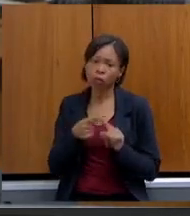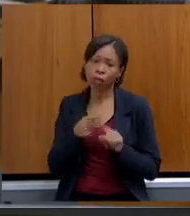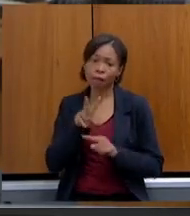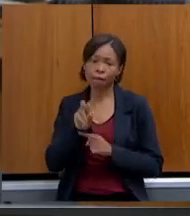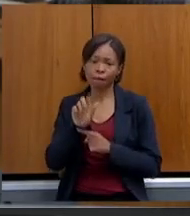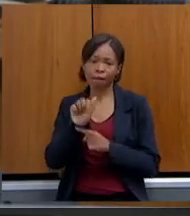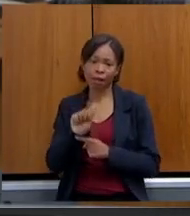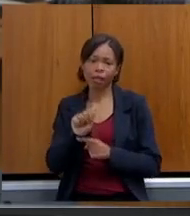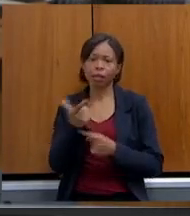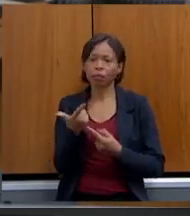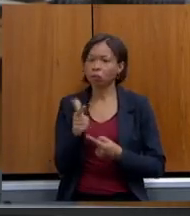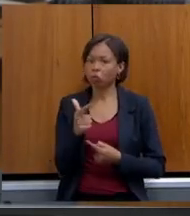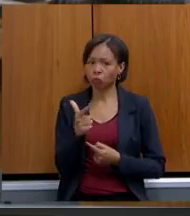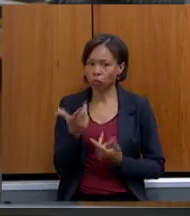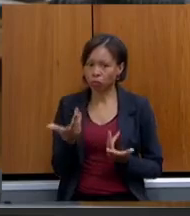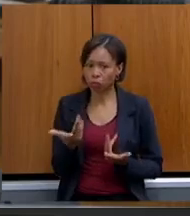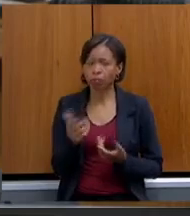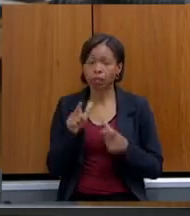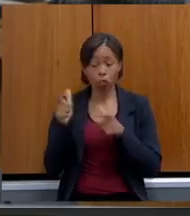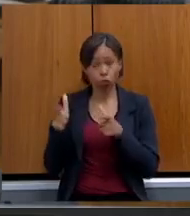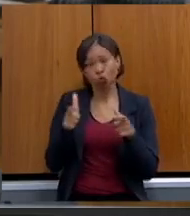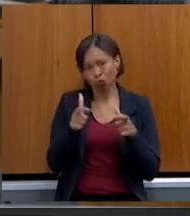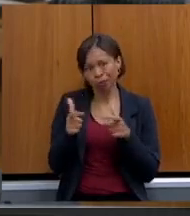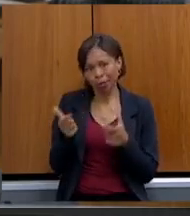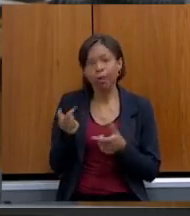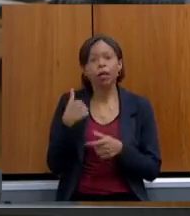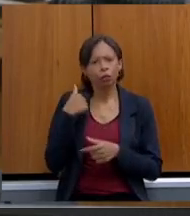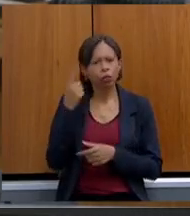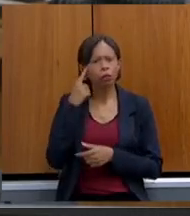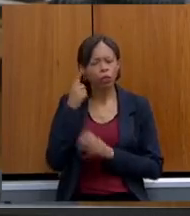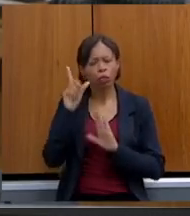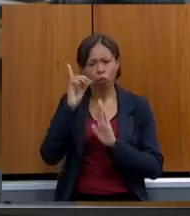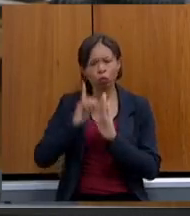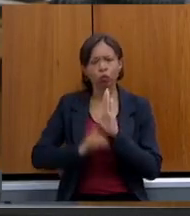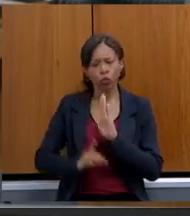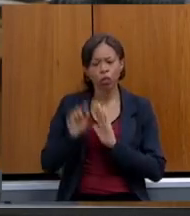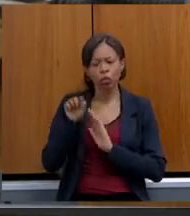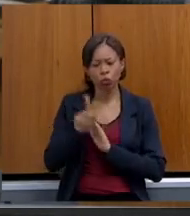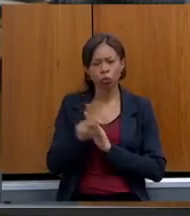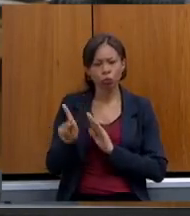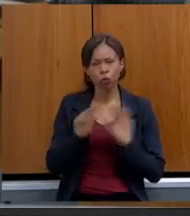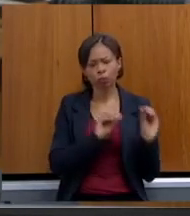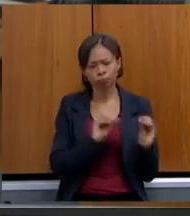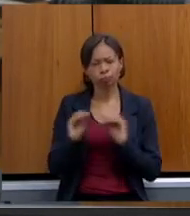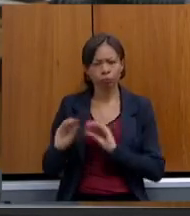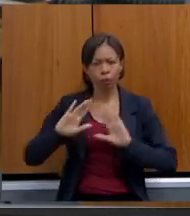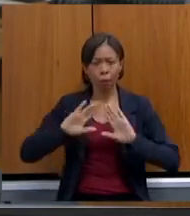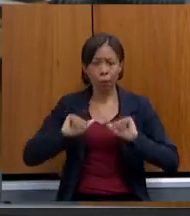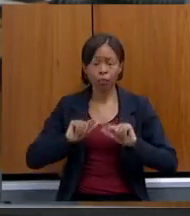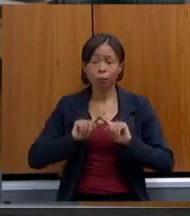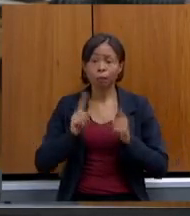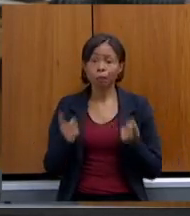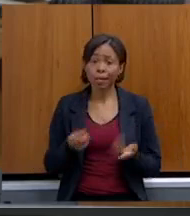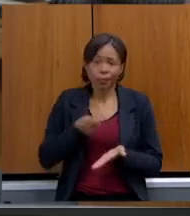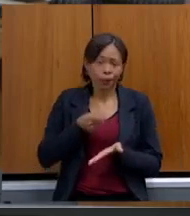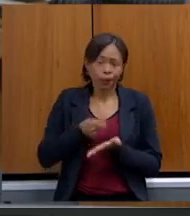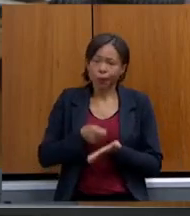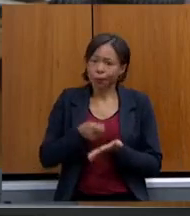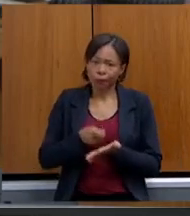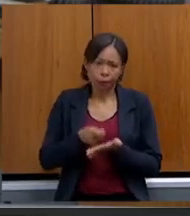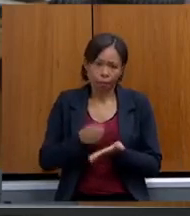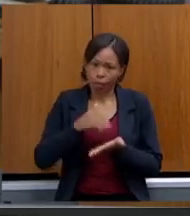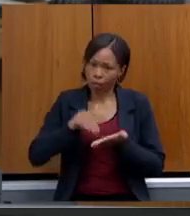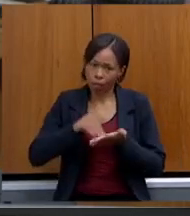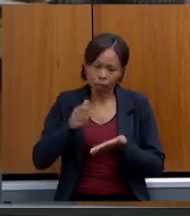eu eu relembro que assim é um direito do servidor fazer a solicitação de remoção mas não é uma obrigação da secretaria